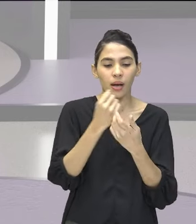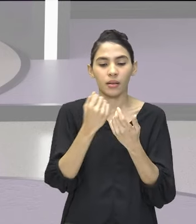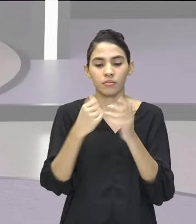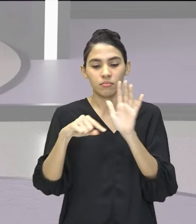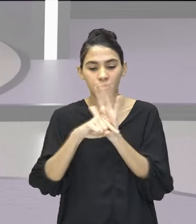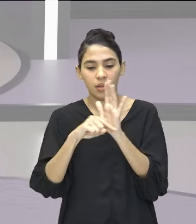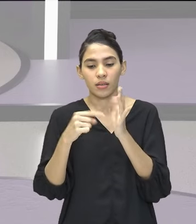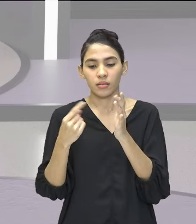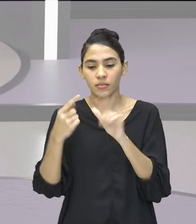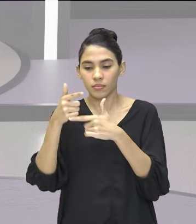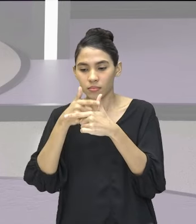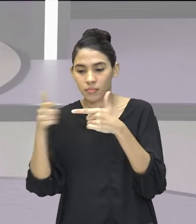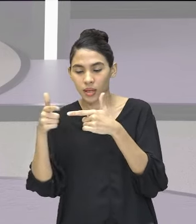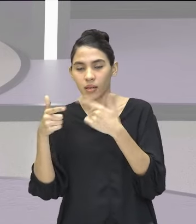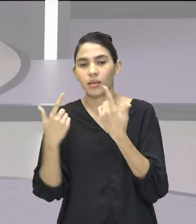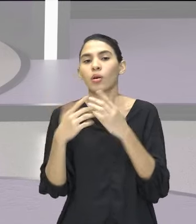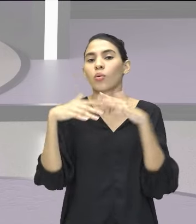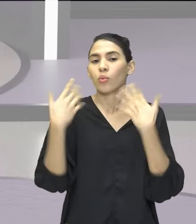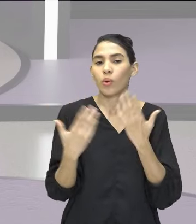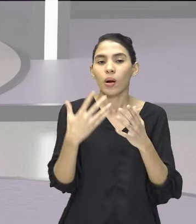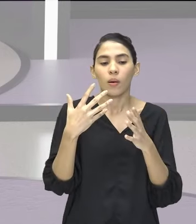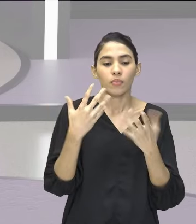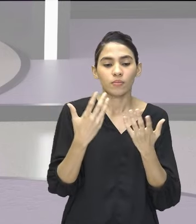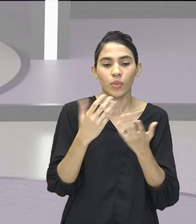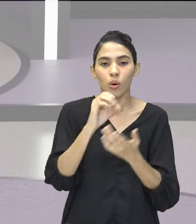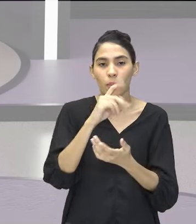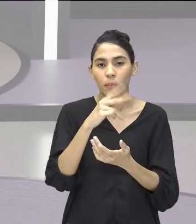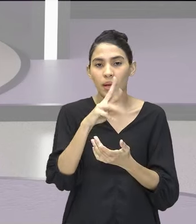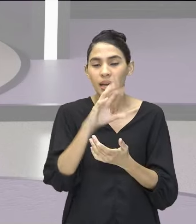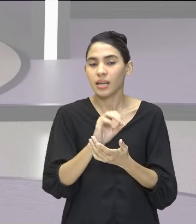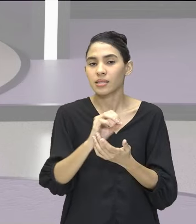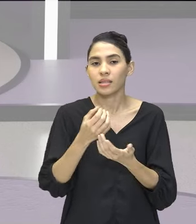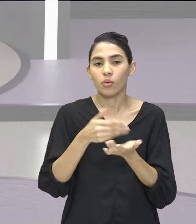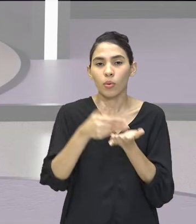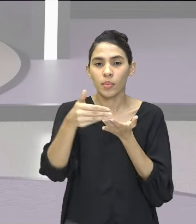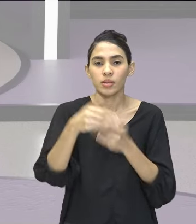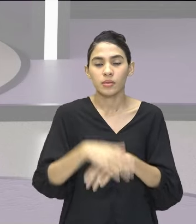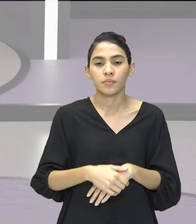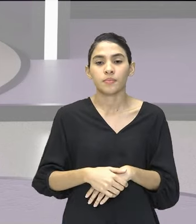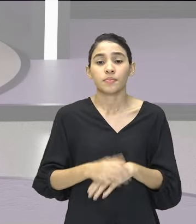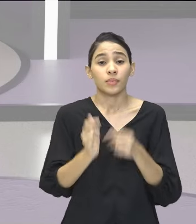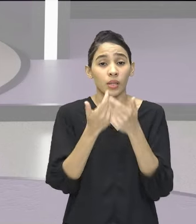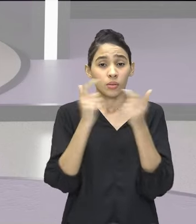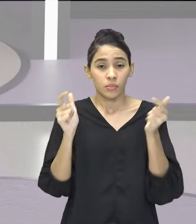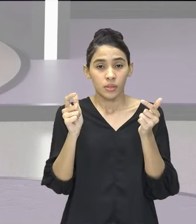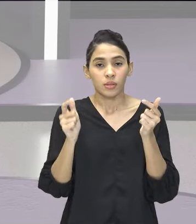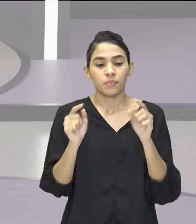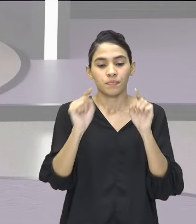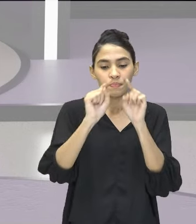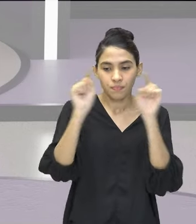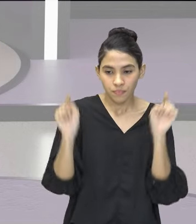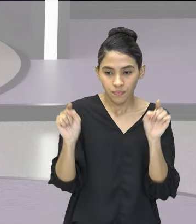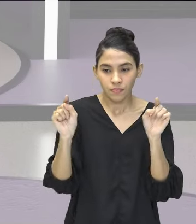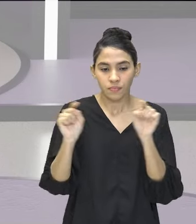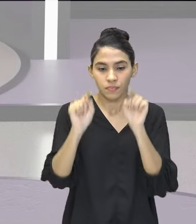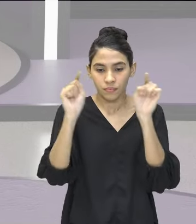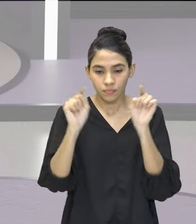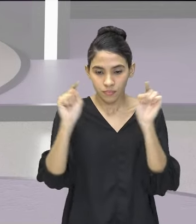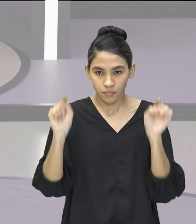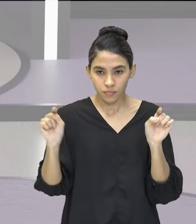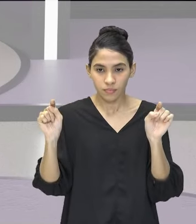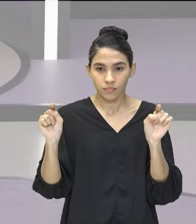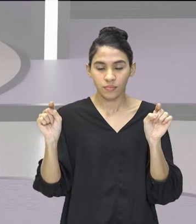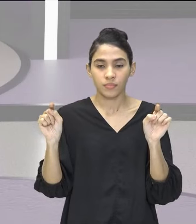orientando quais operações devem ser realizadas primeiro. Lá na expressão numérica aparece parêntese,